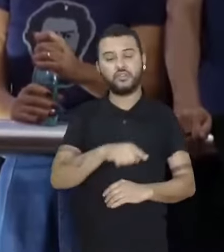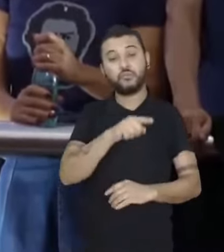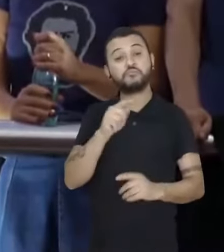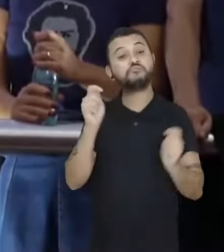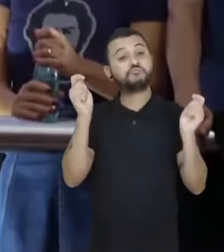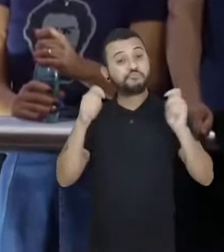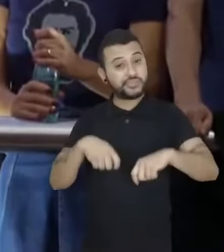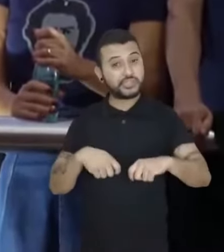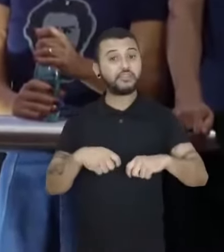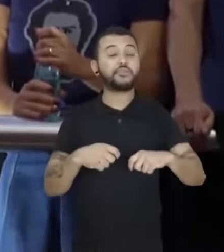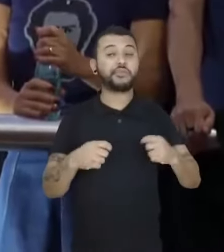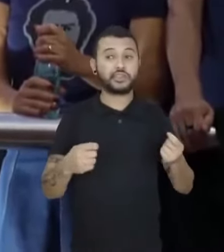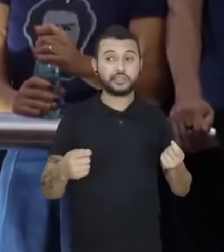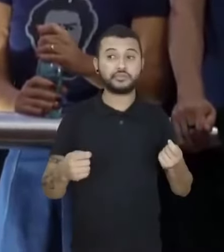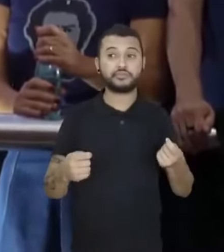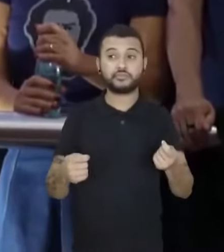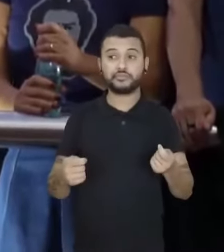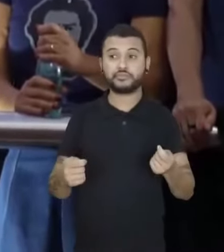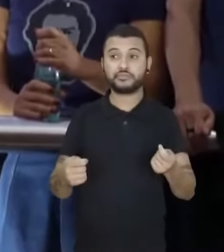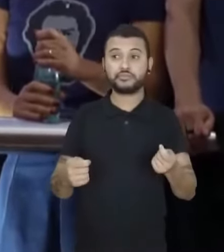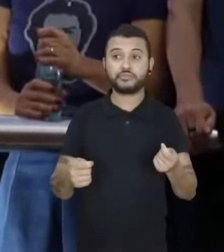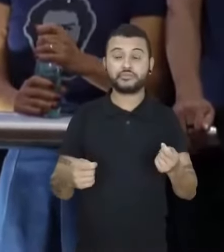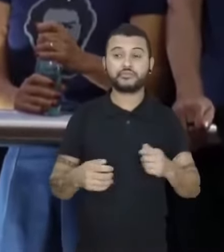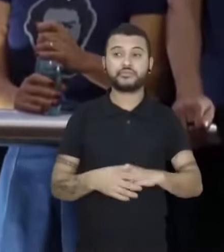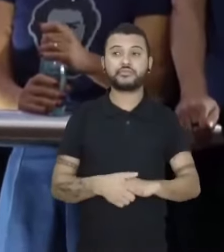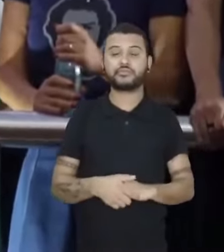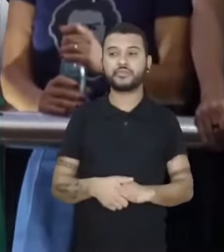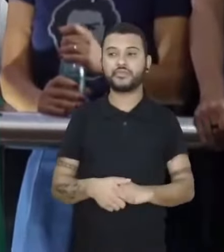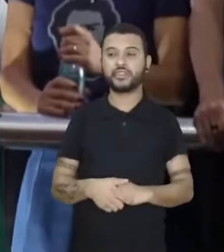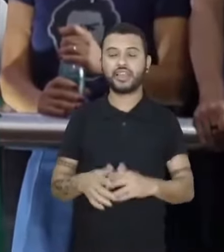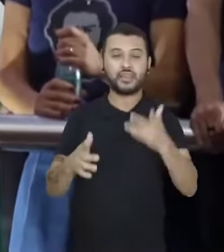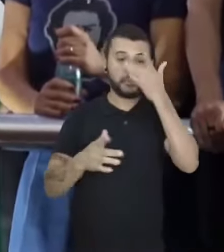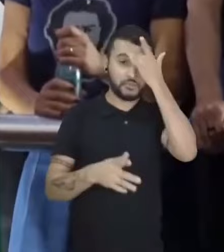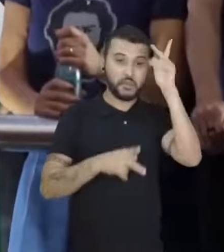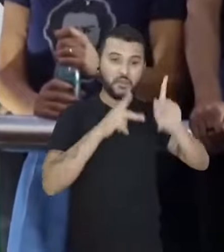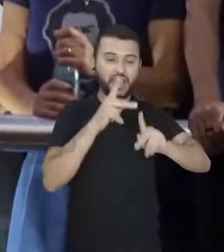possivelmente não tenha tido...